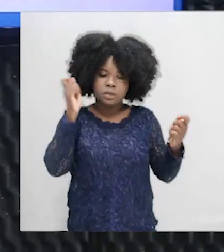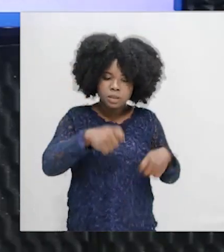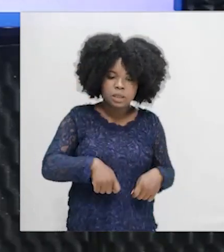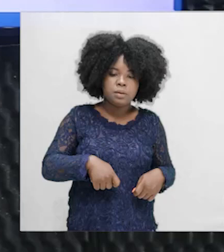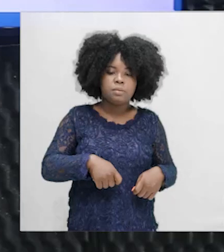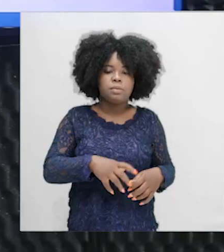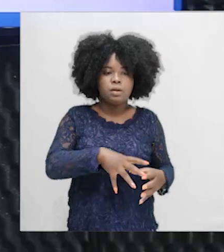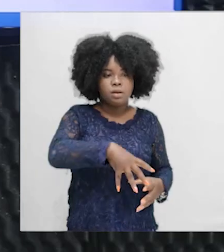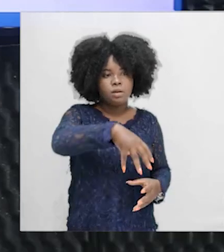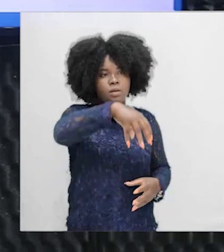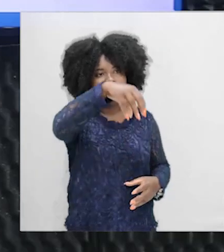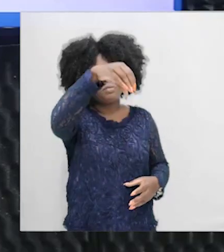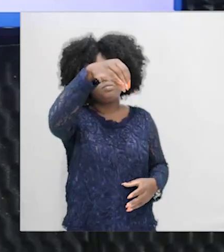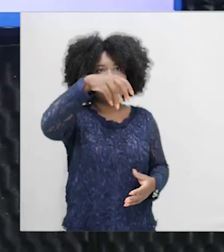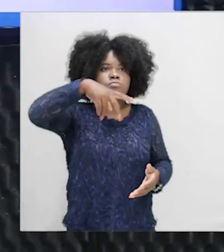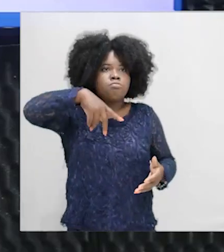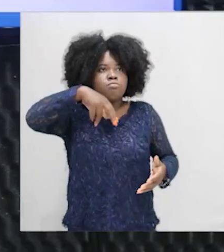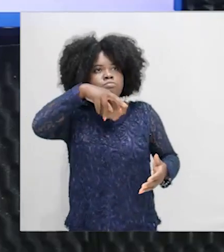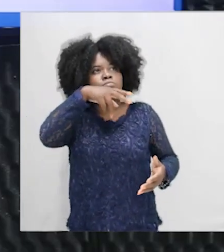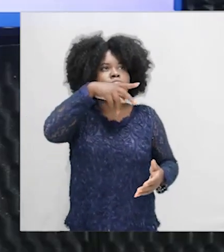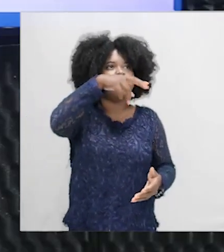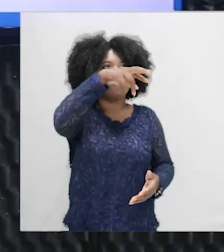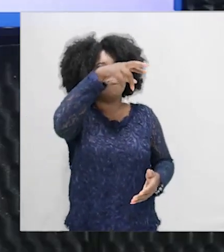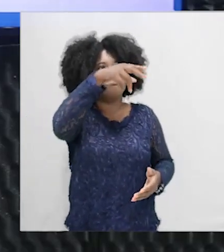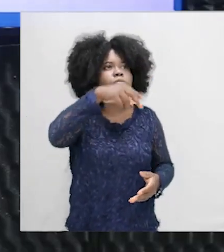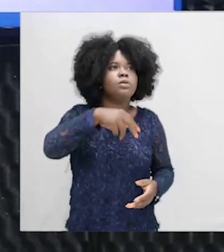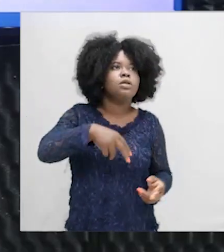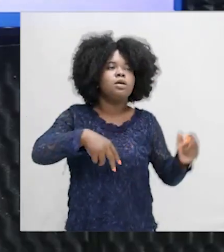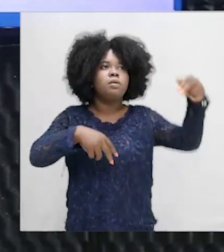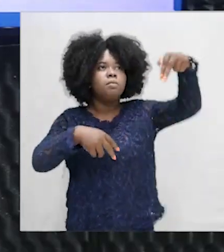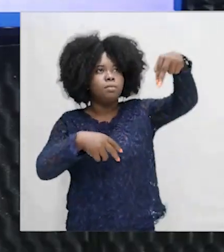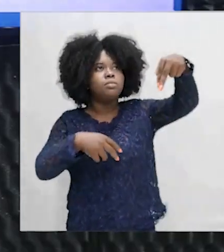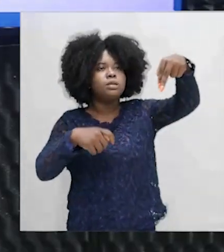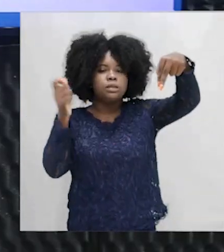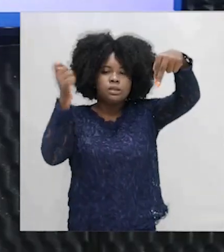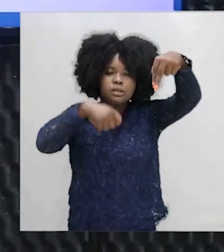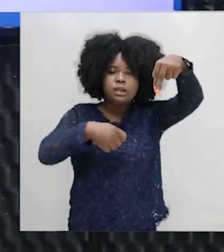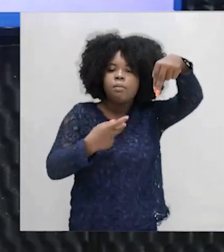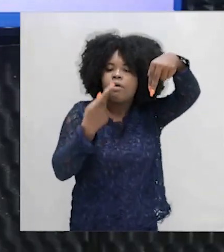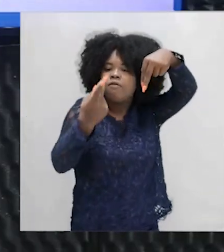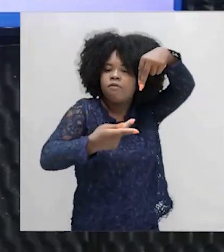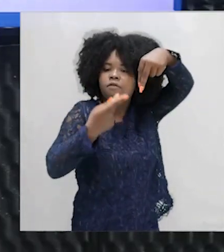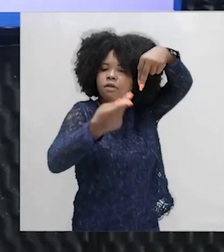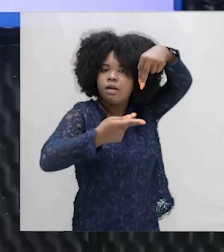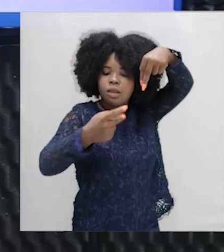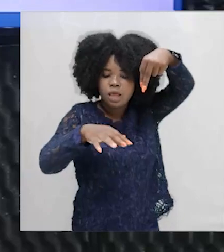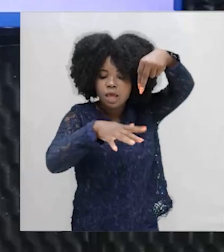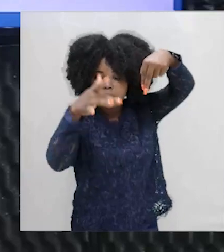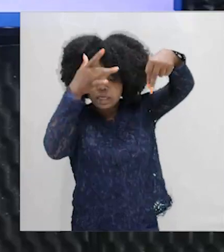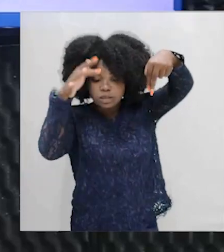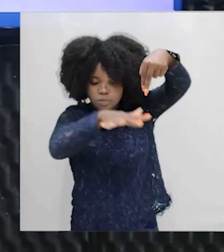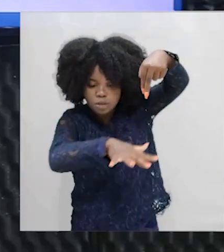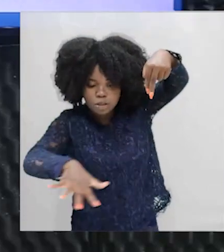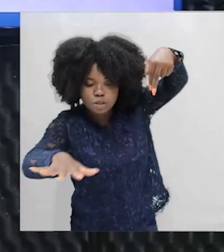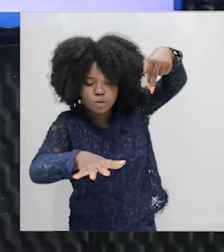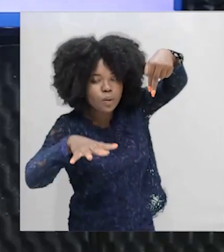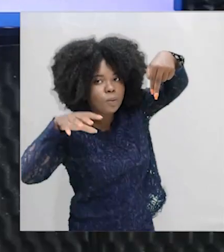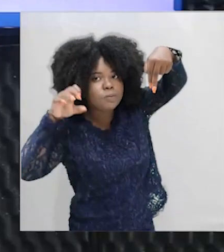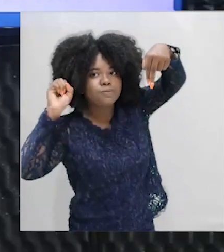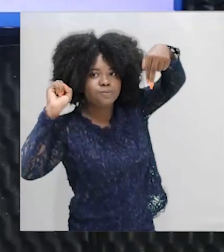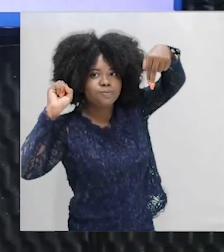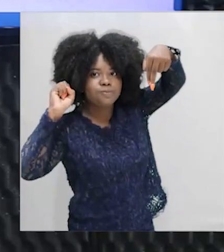e de lá falar para que todo mundo pudesse ser escutado. É assim, grosseiramente seria isso. Os mausoléus, que podem ser